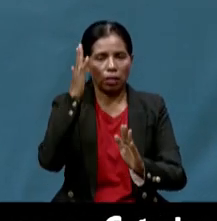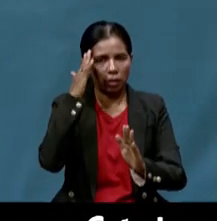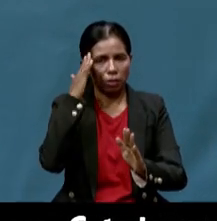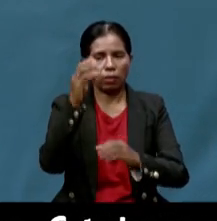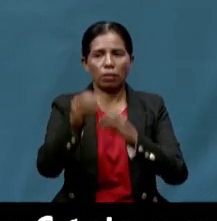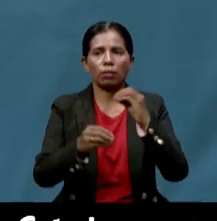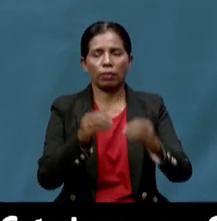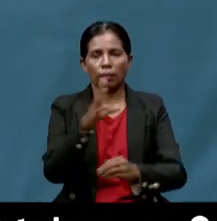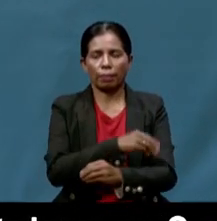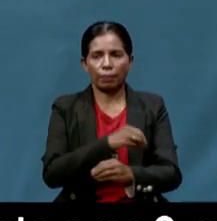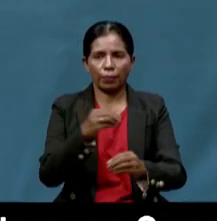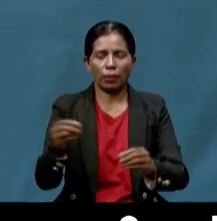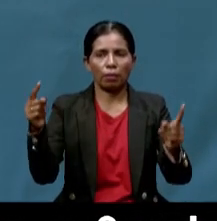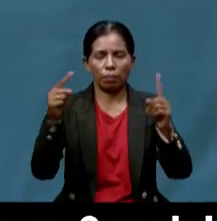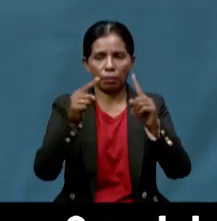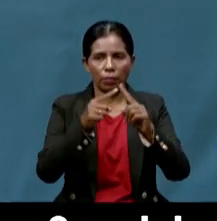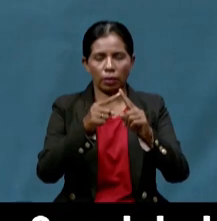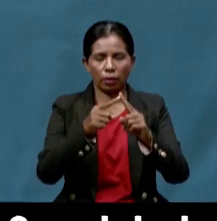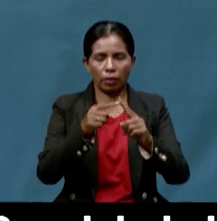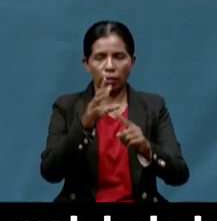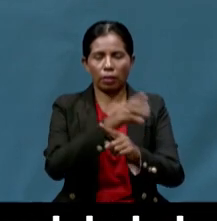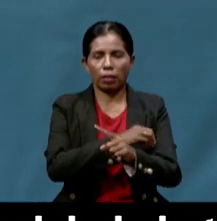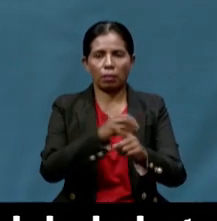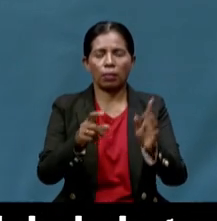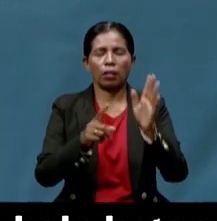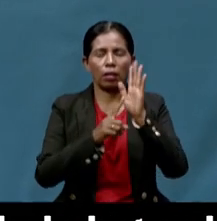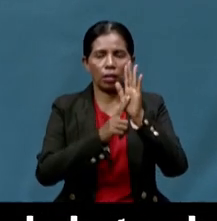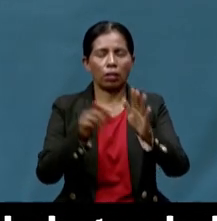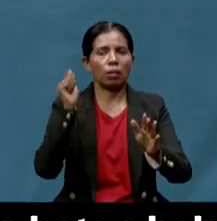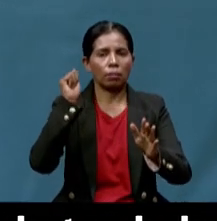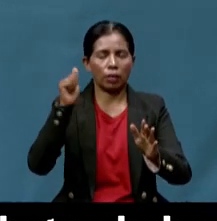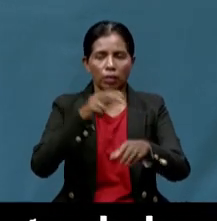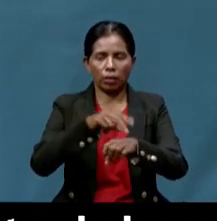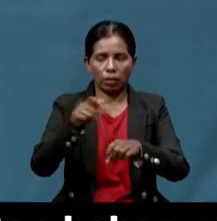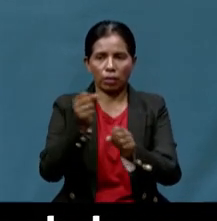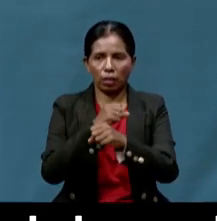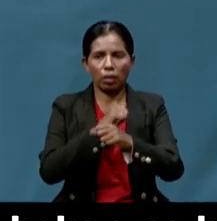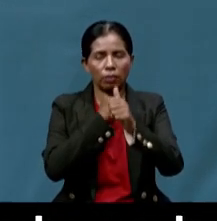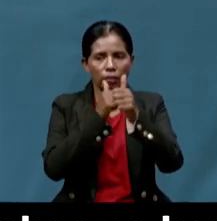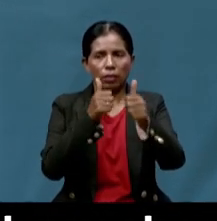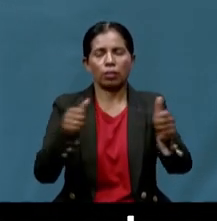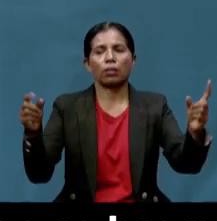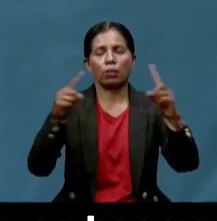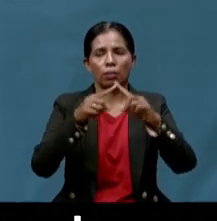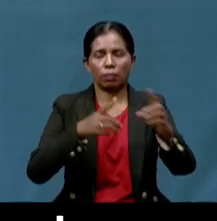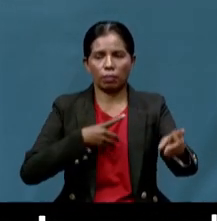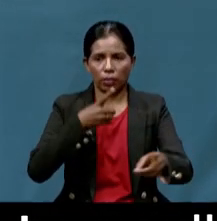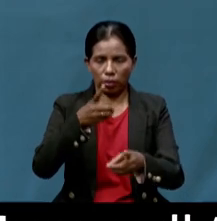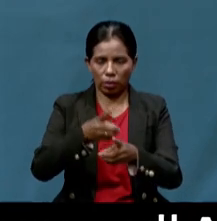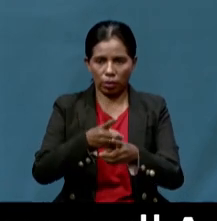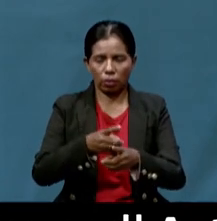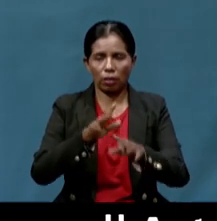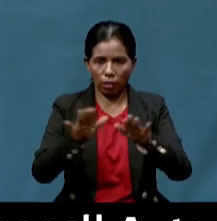nomos baiha kampanya nasional sira halo advokasia ba asunto direito